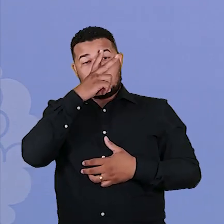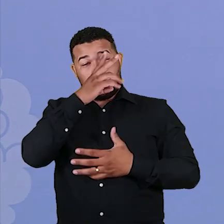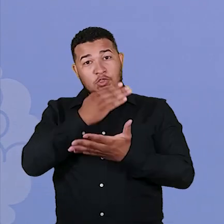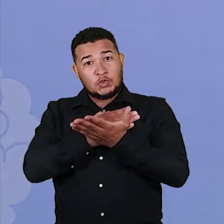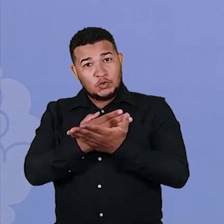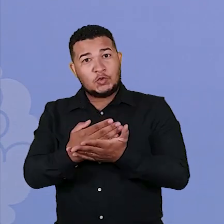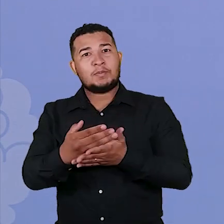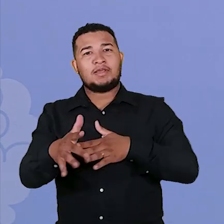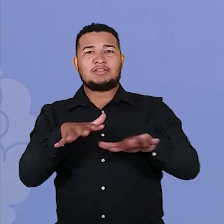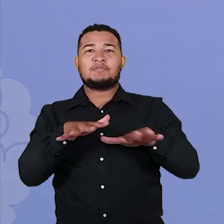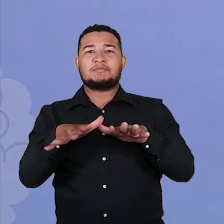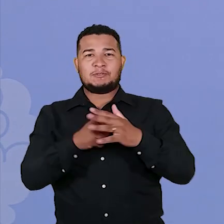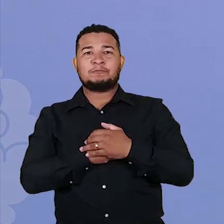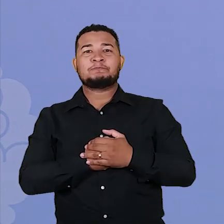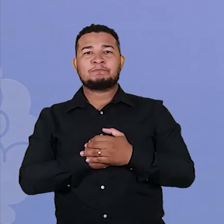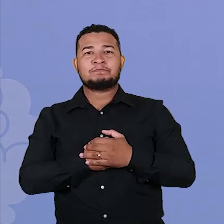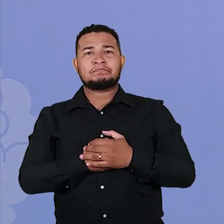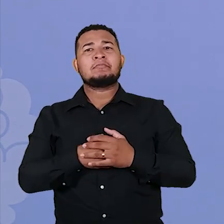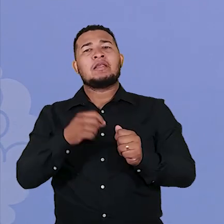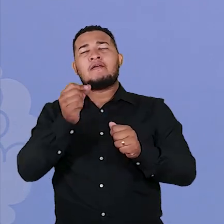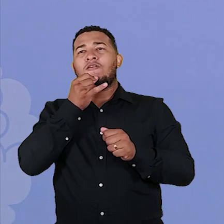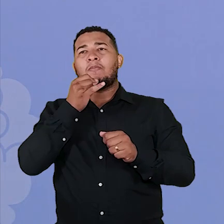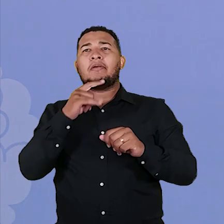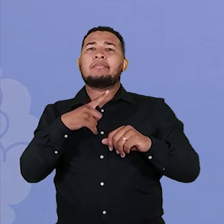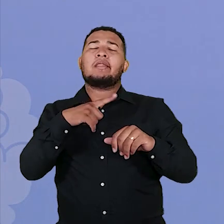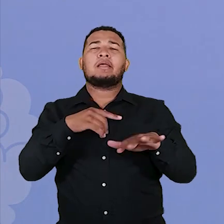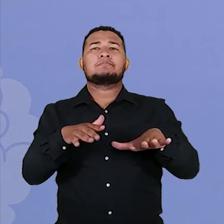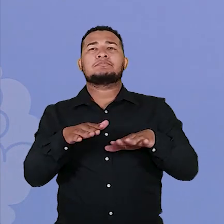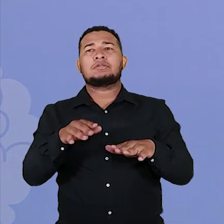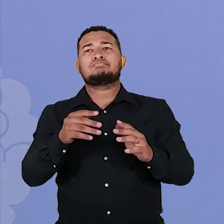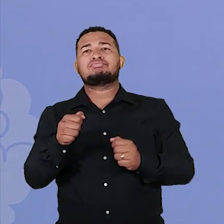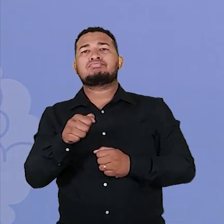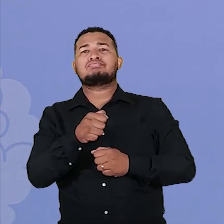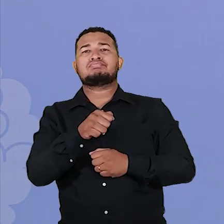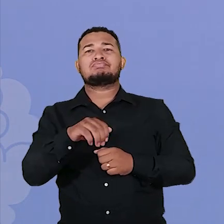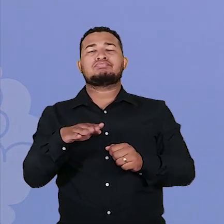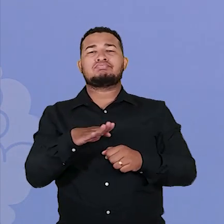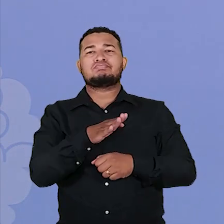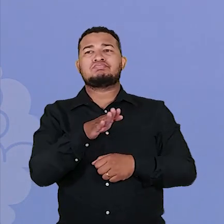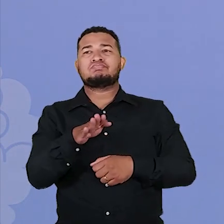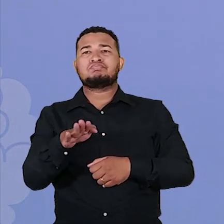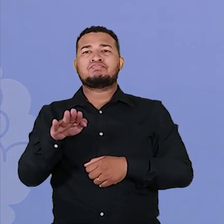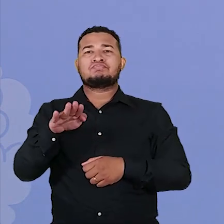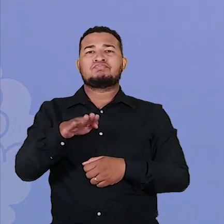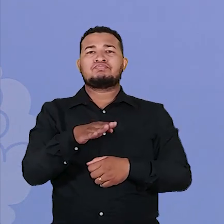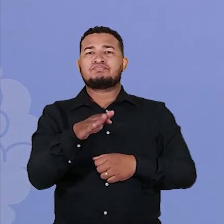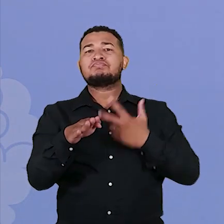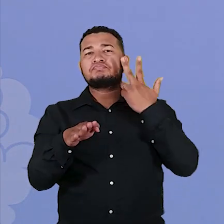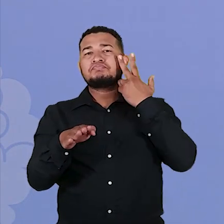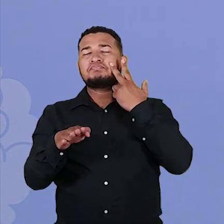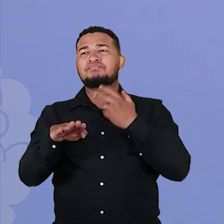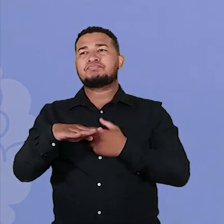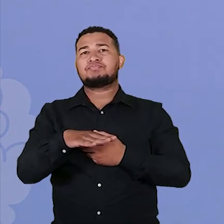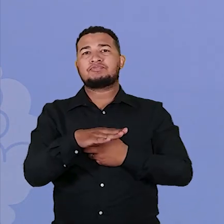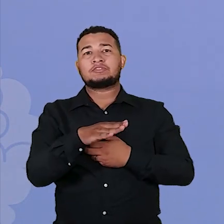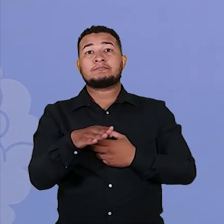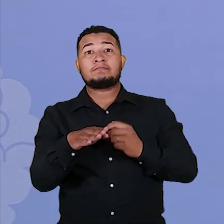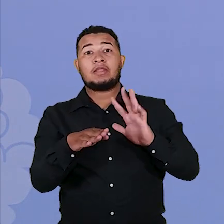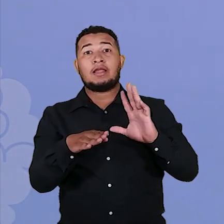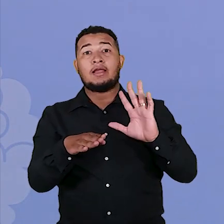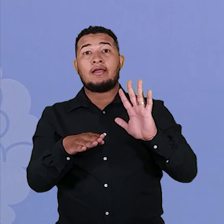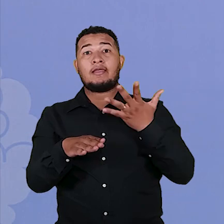esse movimento aí beleza vocês vão estrada estão andando não é o carro tá lá